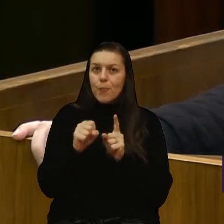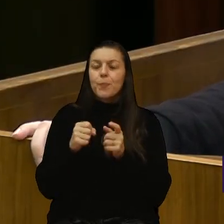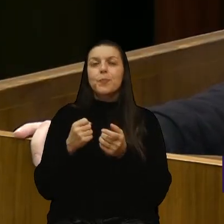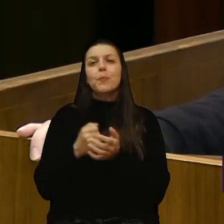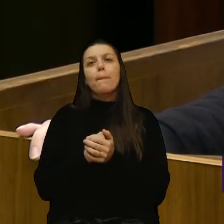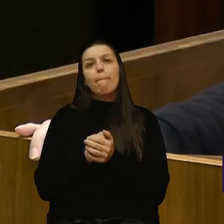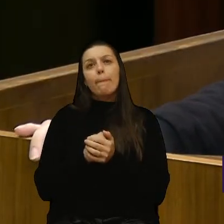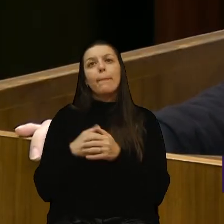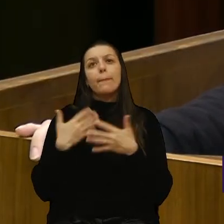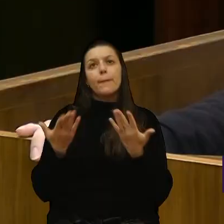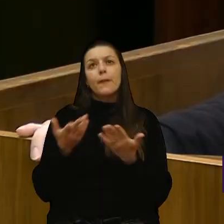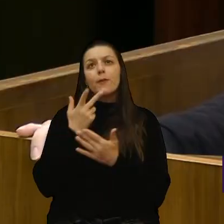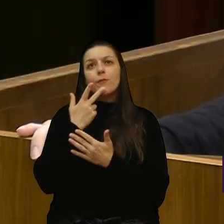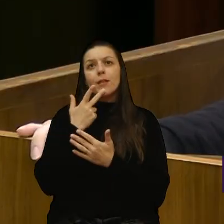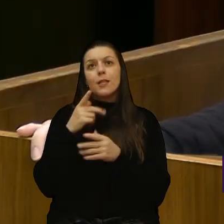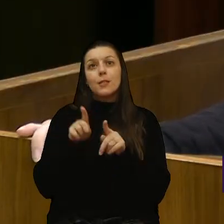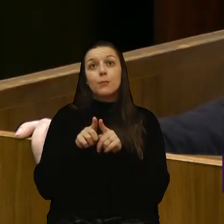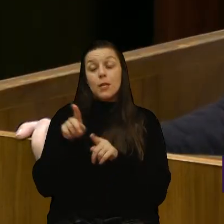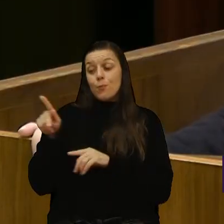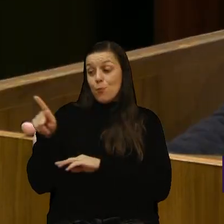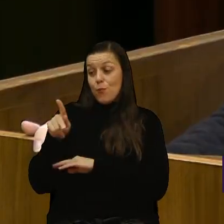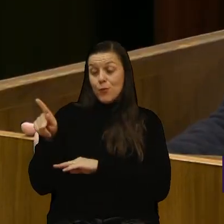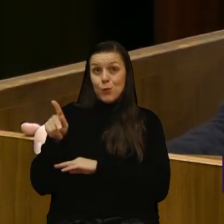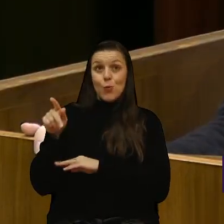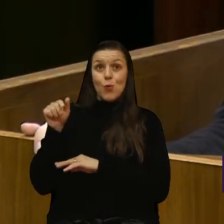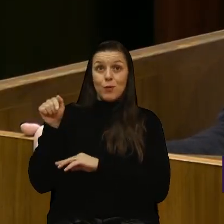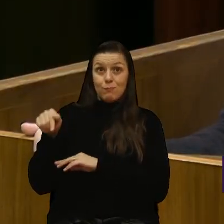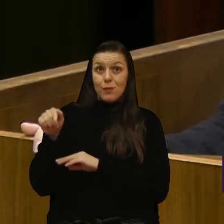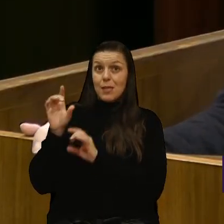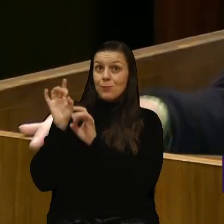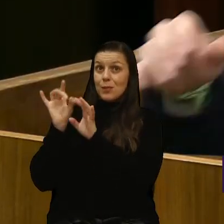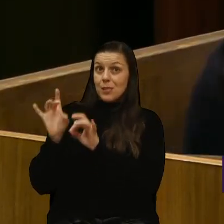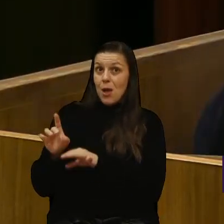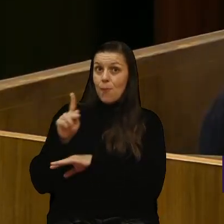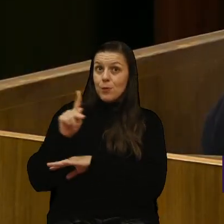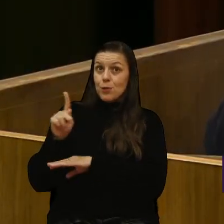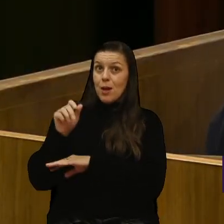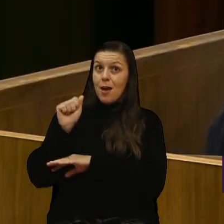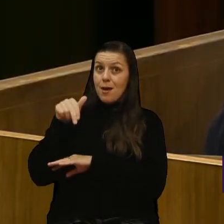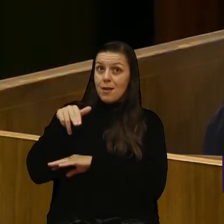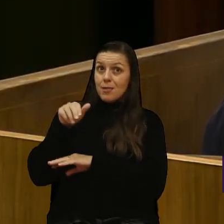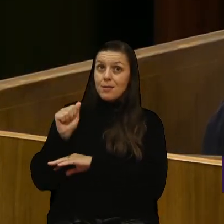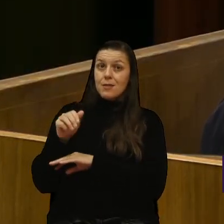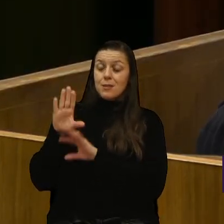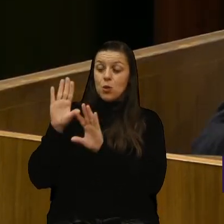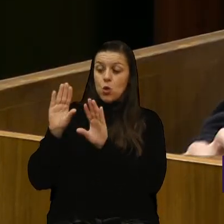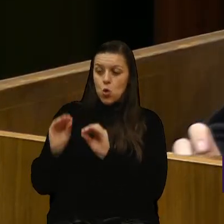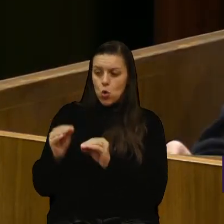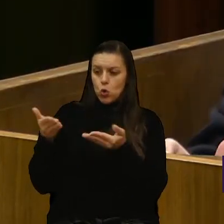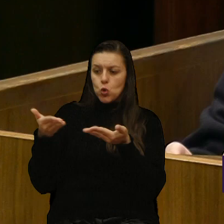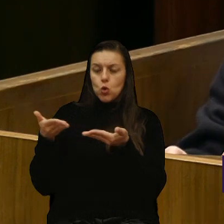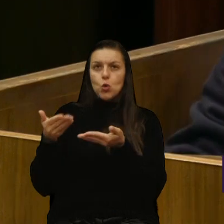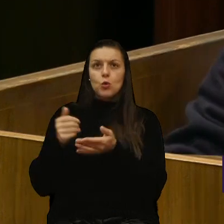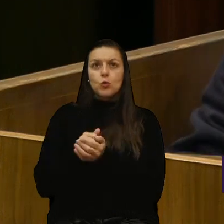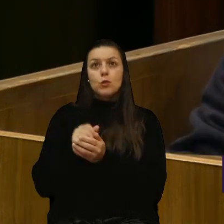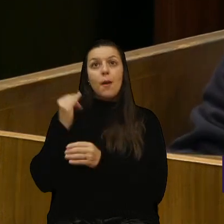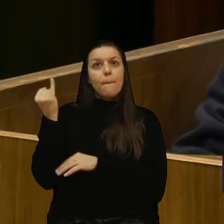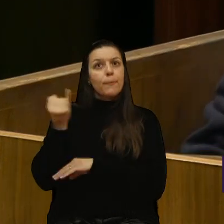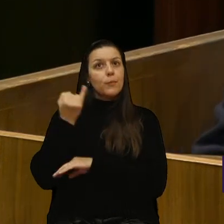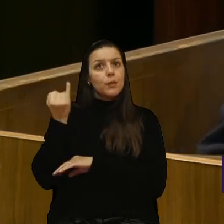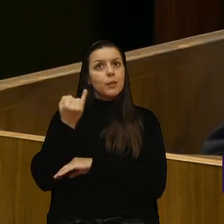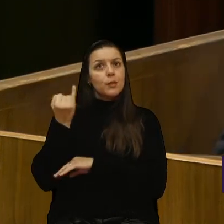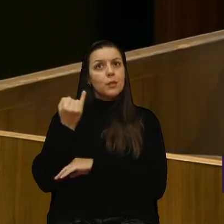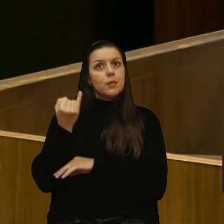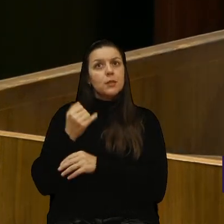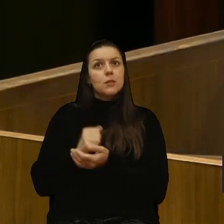de dizer que essas professoras, né, em especial a professora Ana, aqui nessa noite de hoje, foram fundamentais, prof.